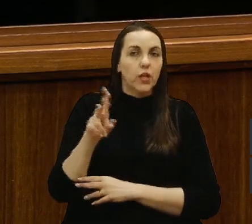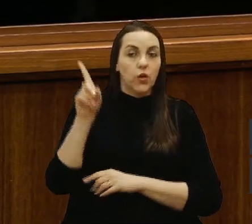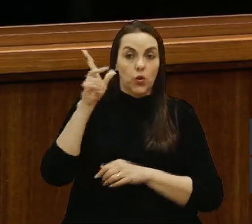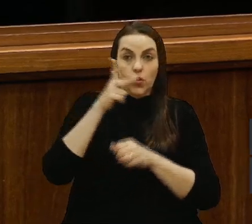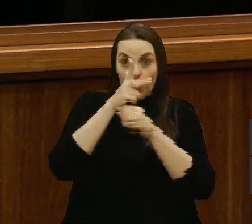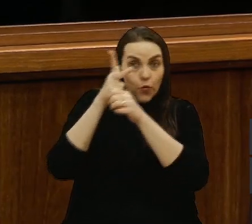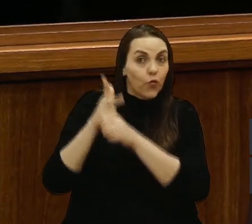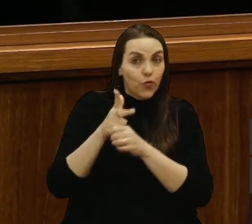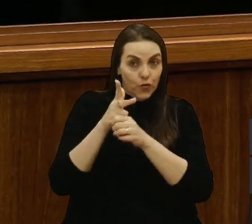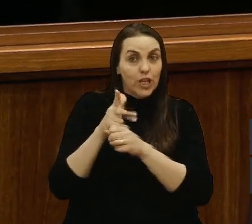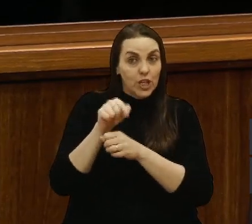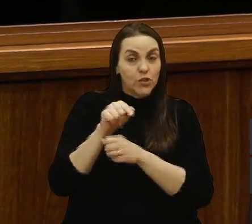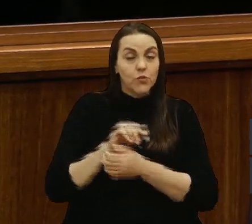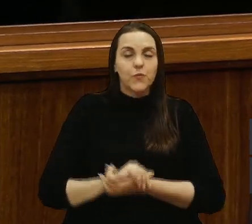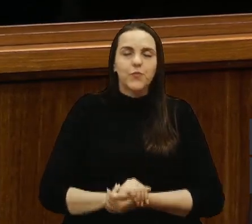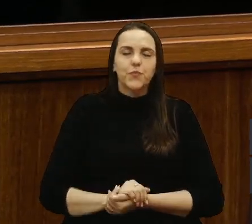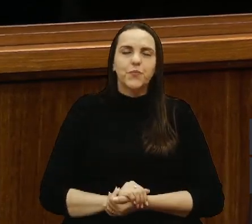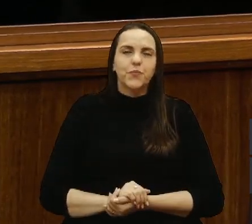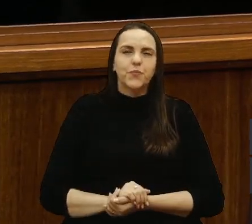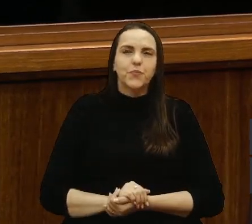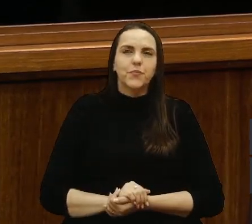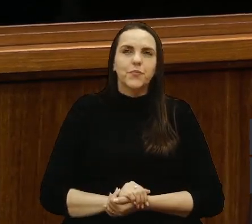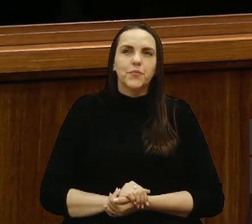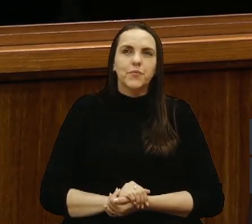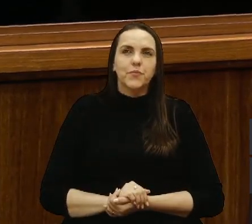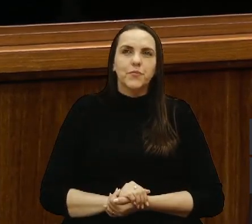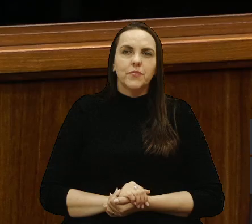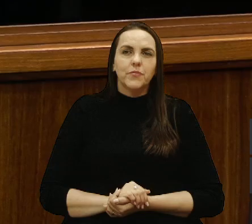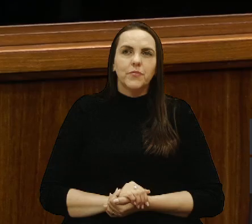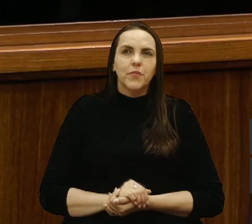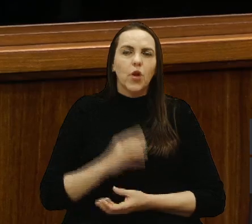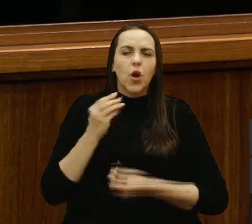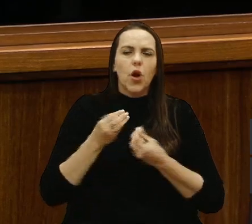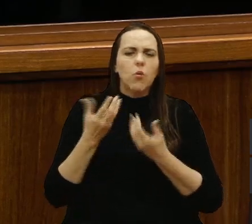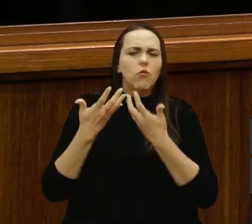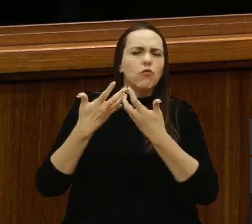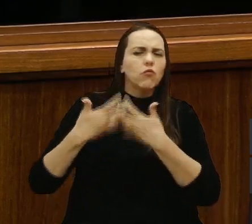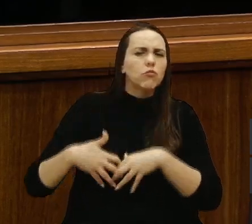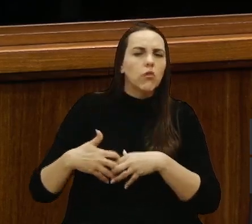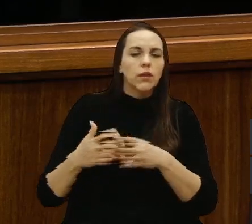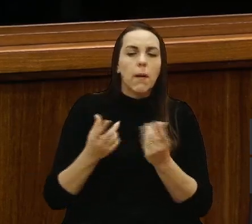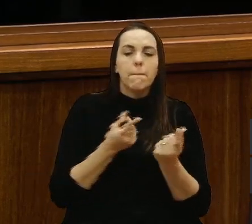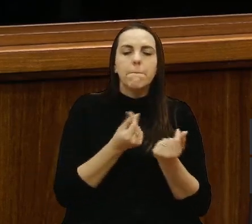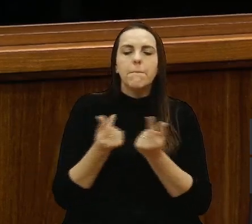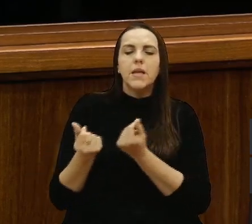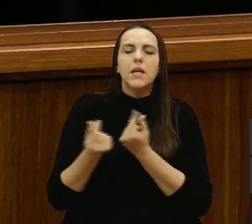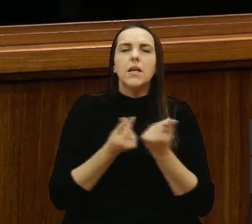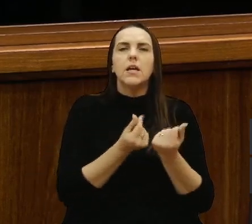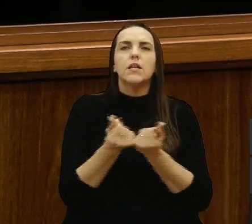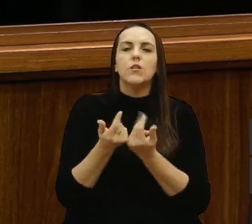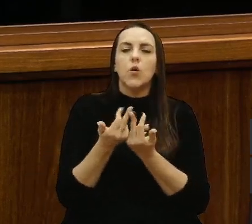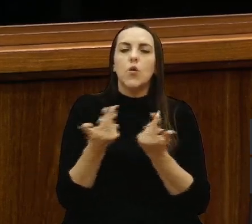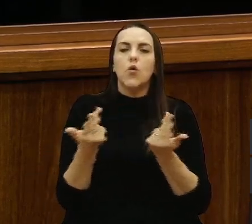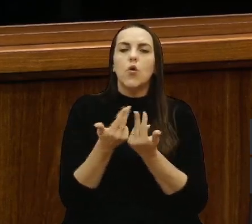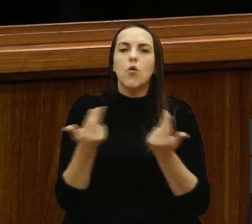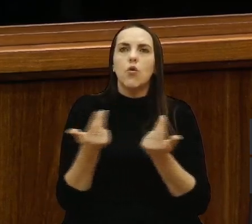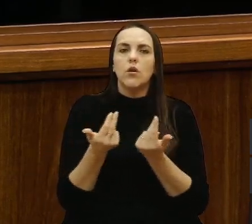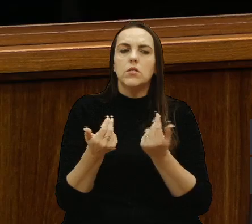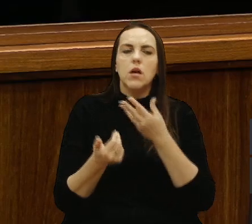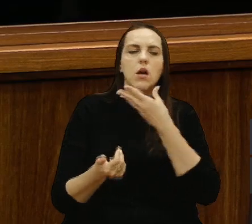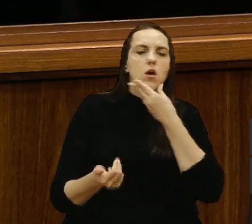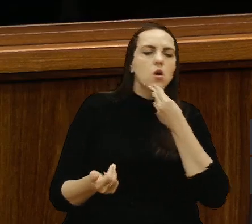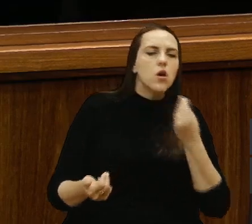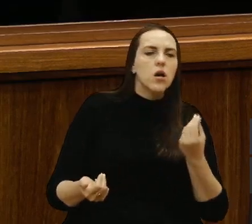vídeo que falava sobre como que funciona o preço das coisas que são para